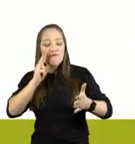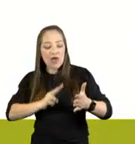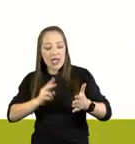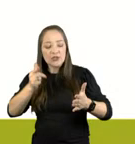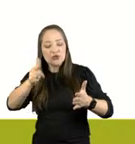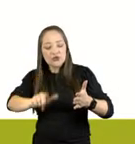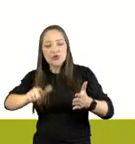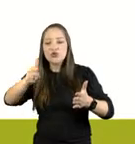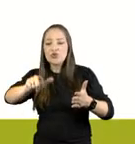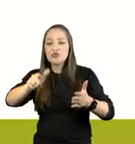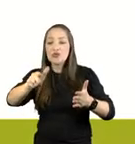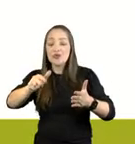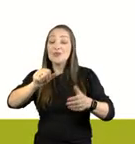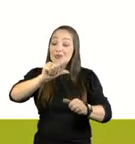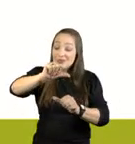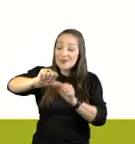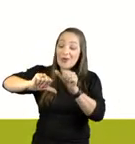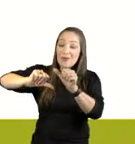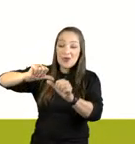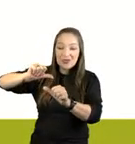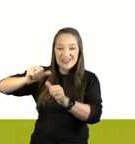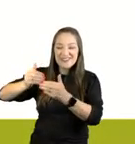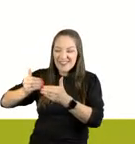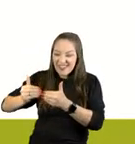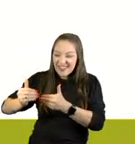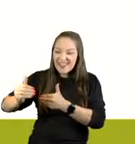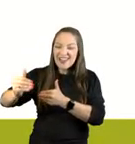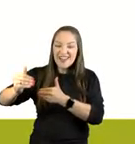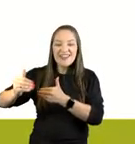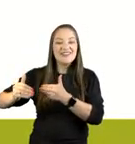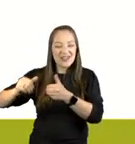vão mudando durante o tempo. Tá?